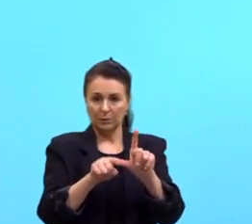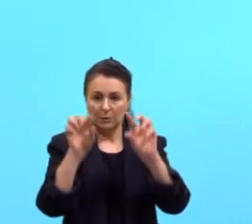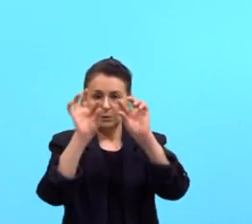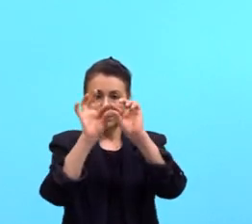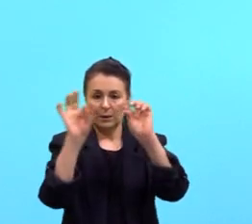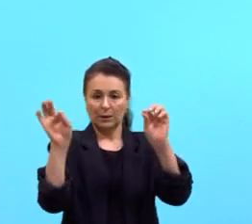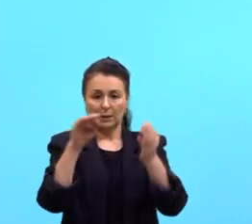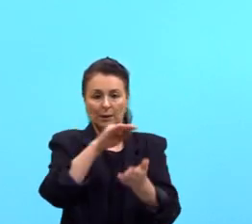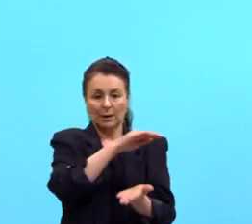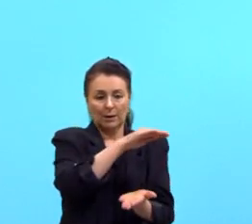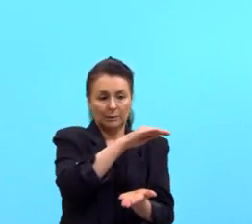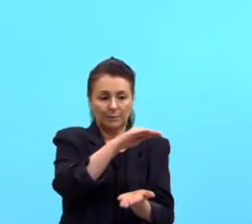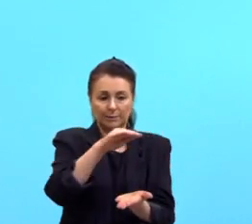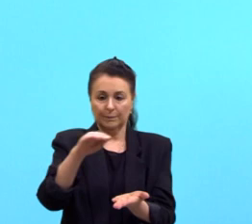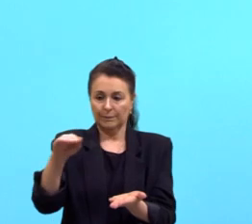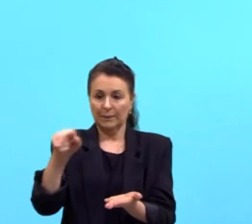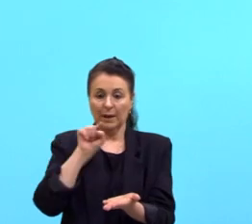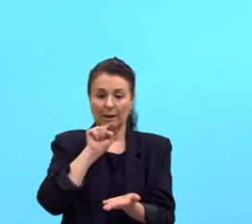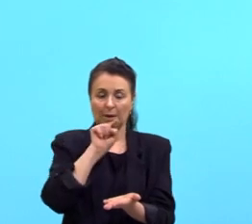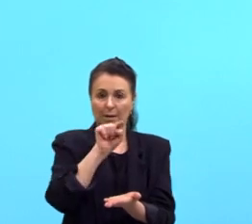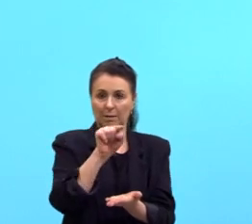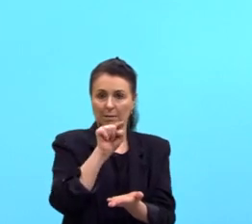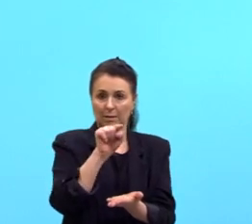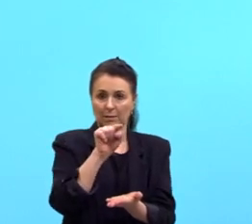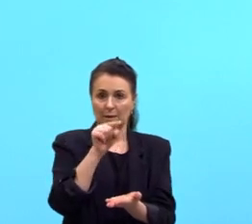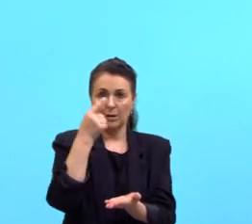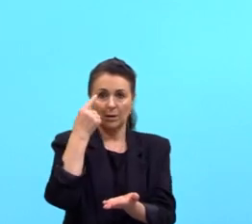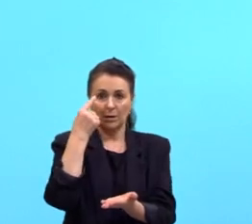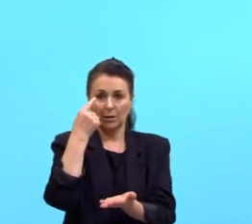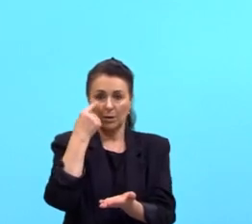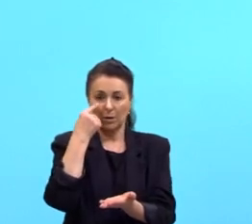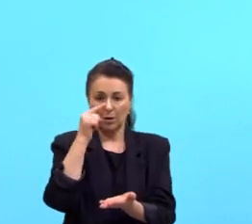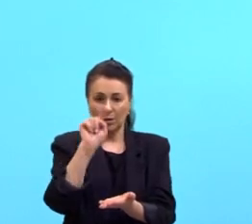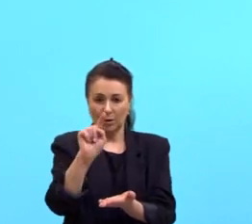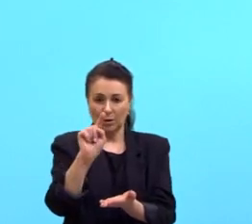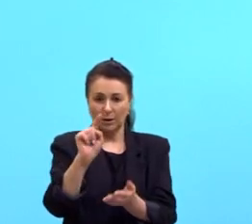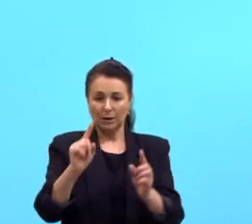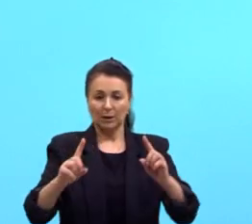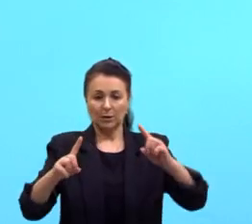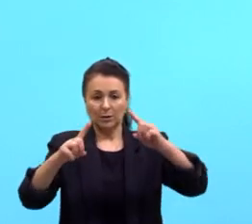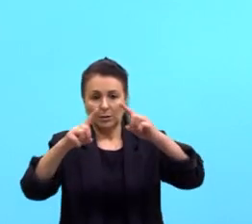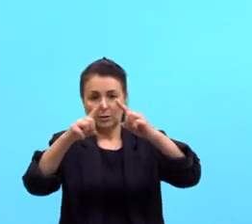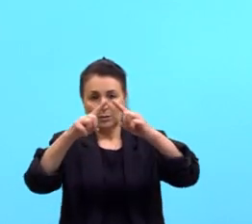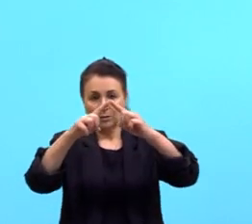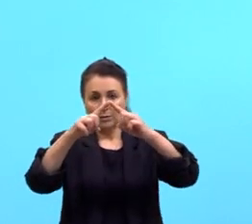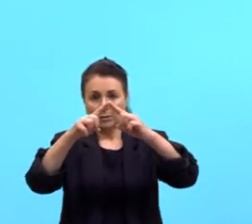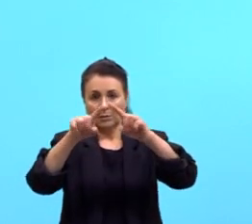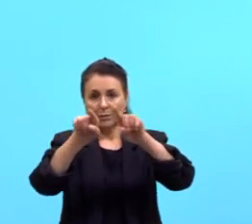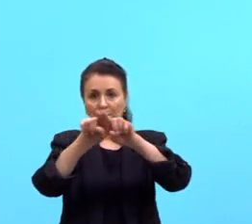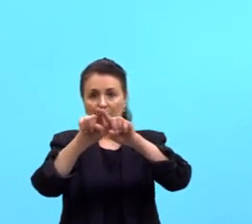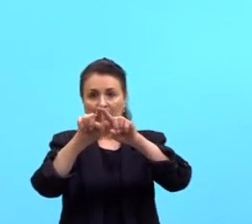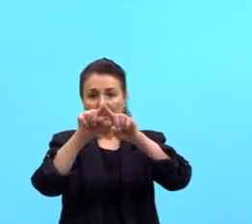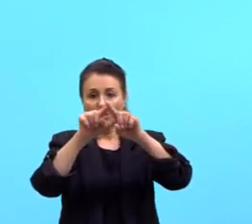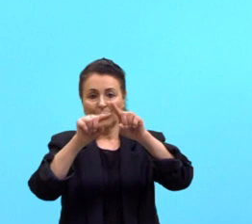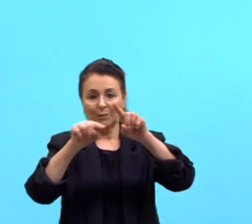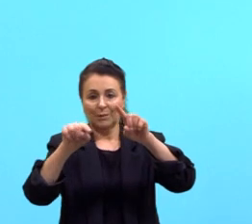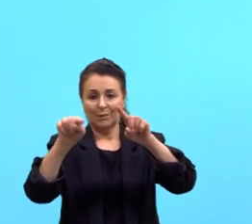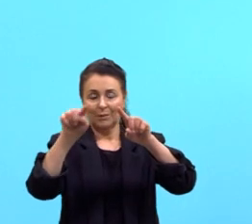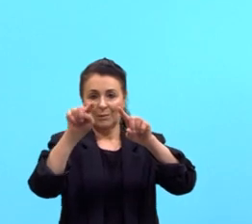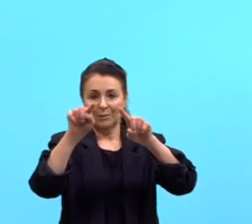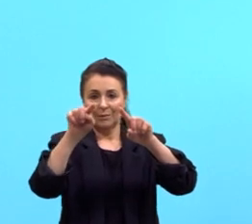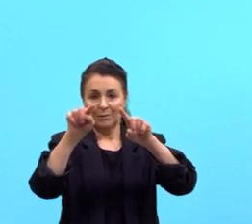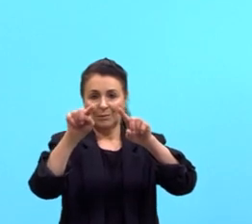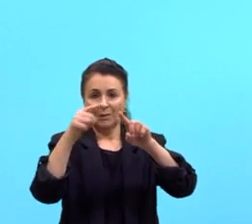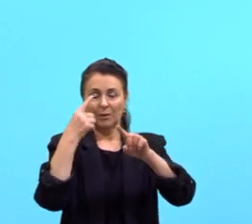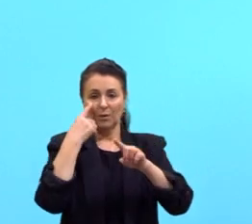outra reta paralela E observa em que lá no topo nós temos também um triângulo né aí Nós já tínhamos